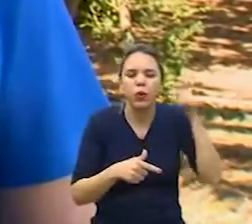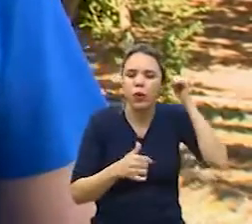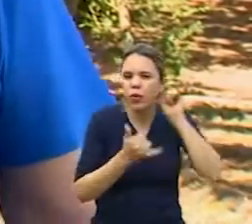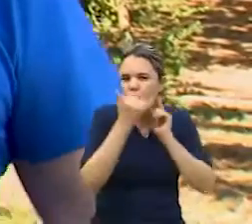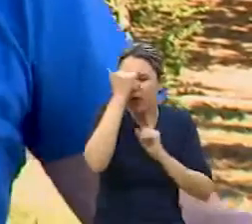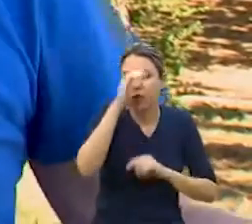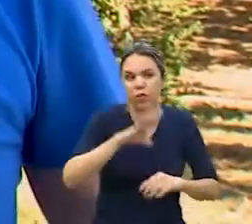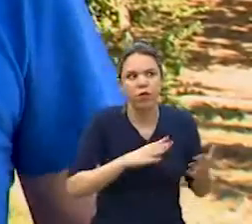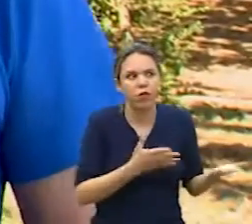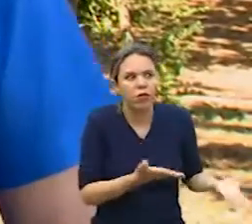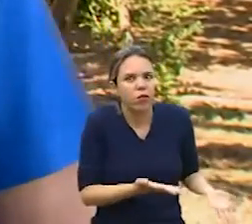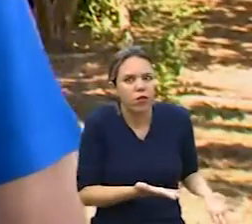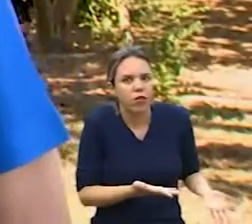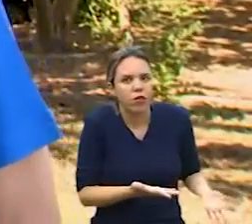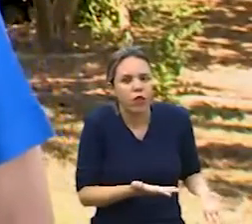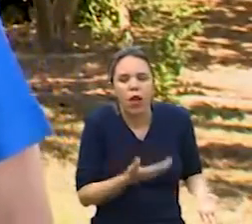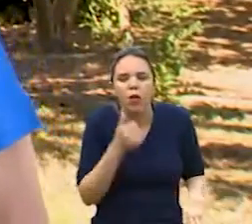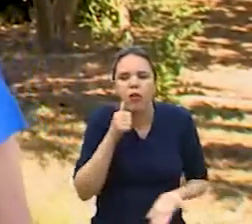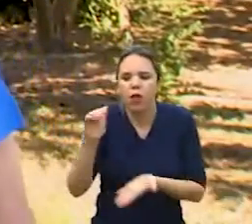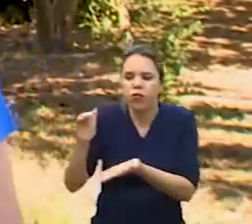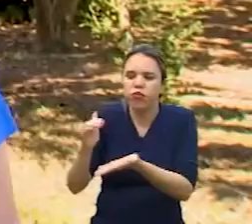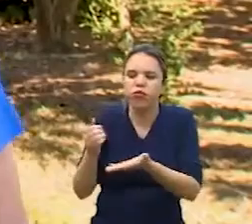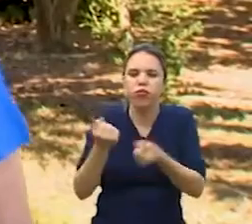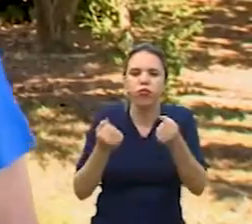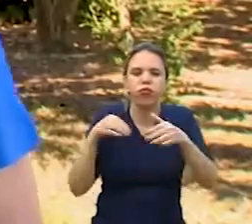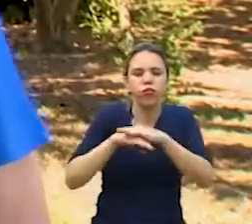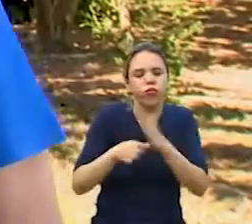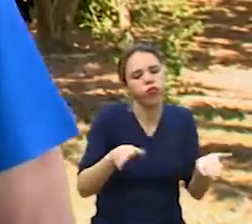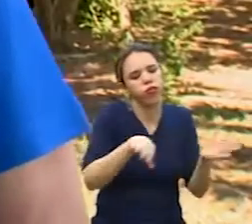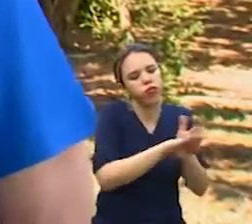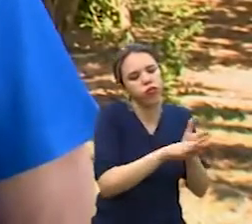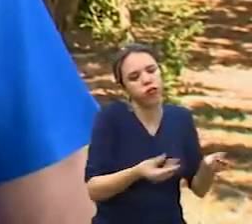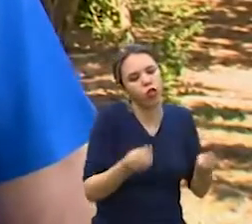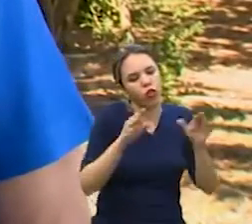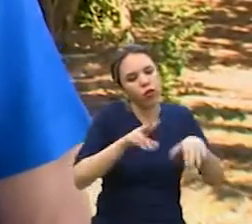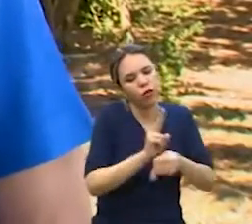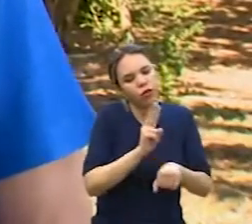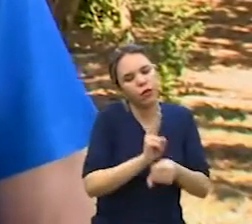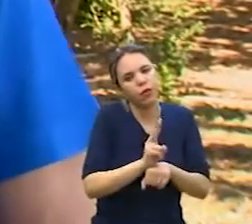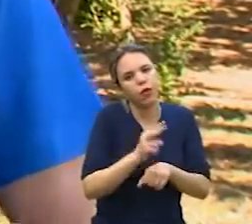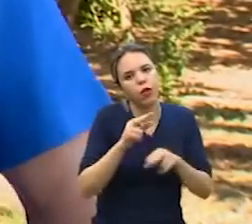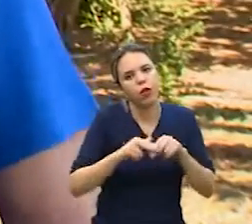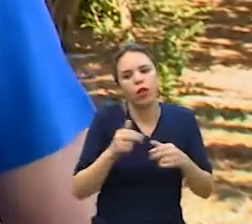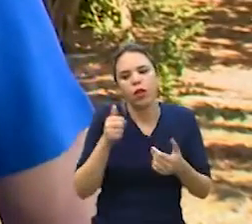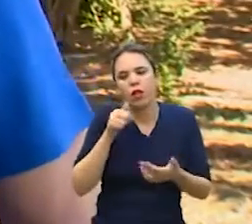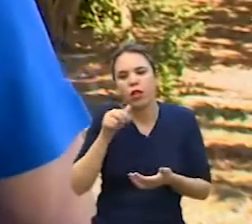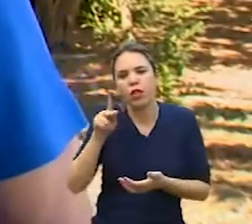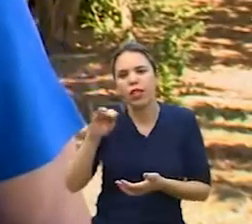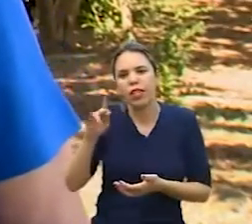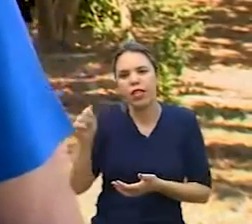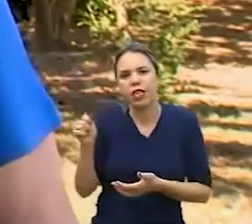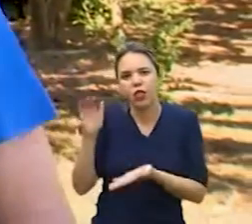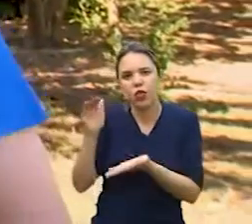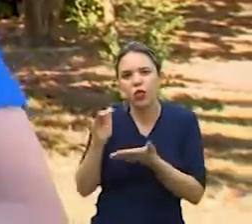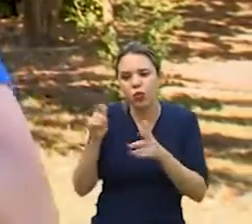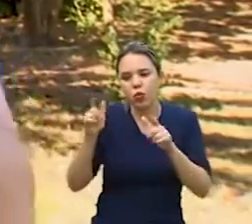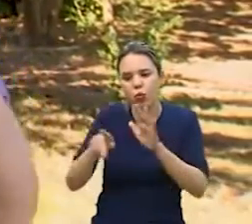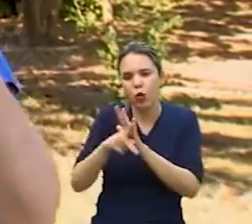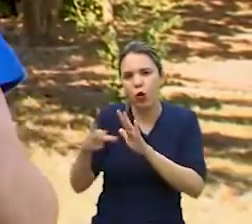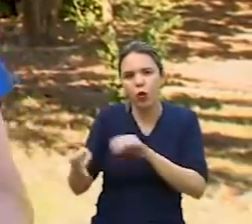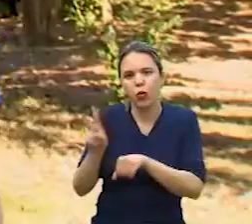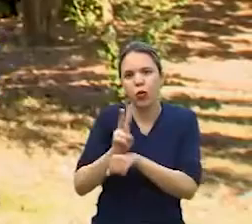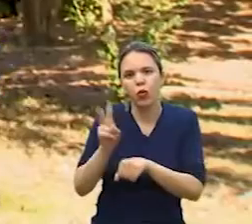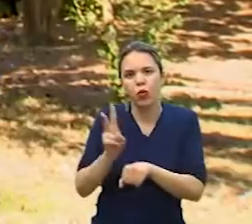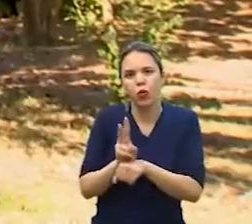cidade. Aí ela pôs no carro e trouxe para cá. Daí nós ficamos com ele. Por causa dela, nós criamos um urubuzil. Acho que é o